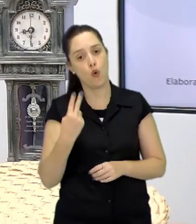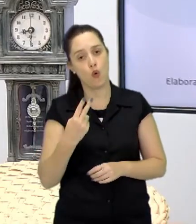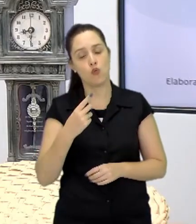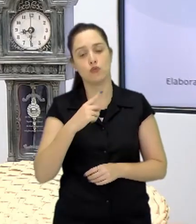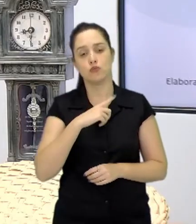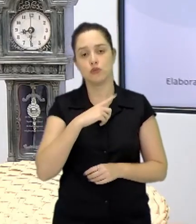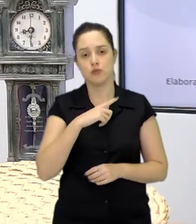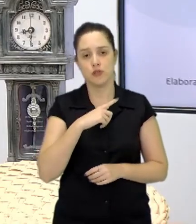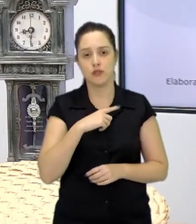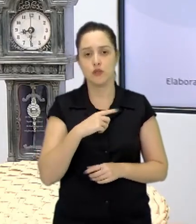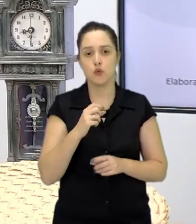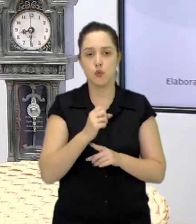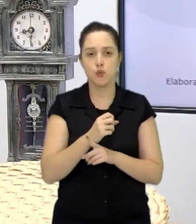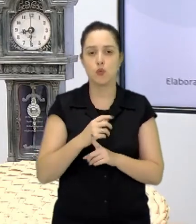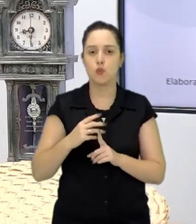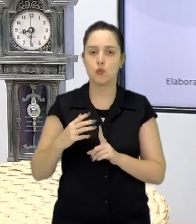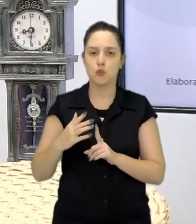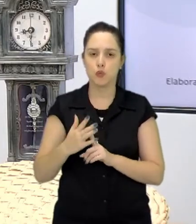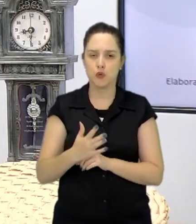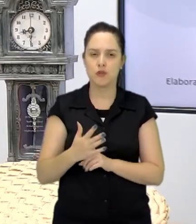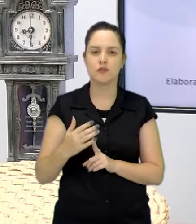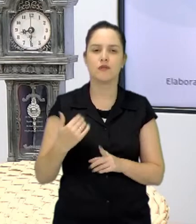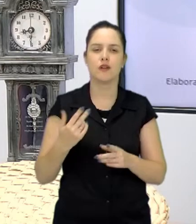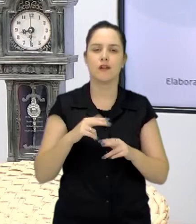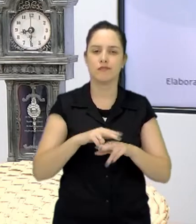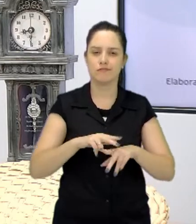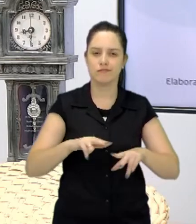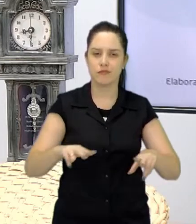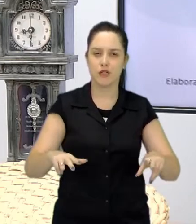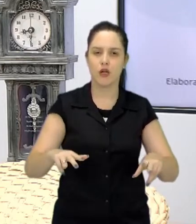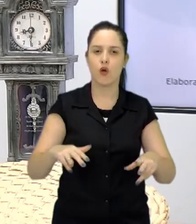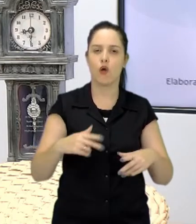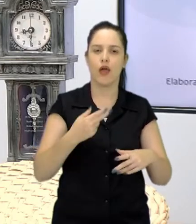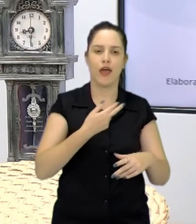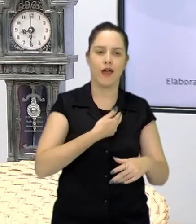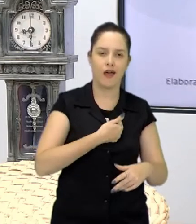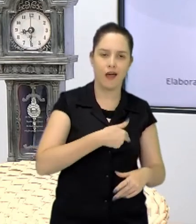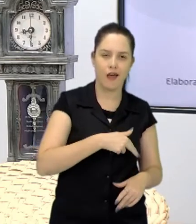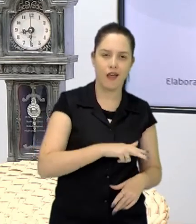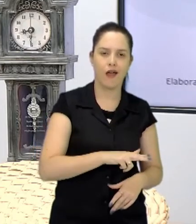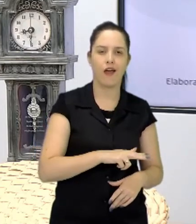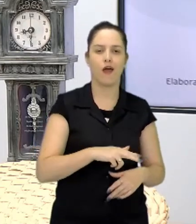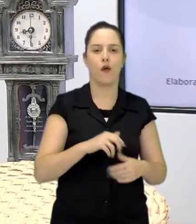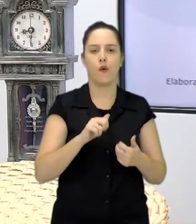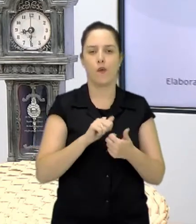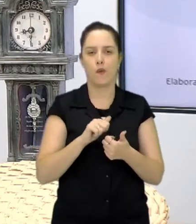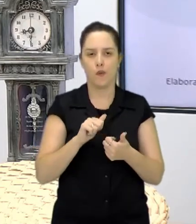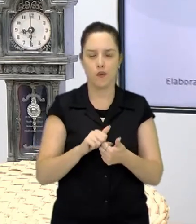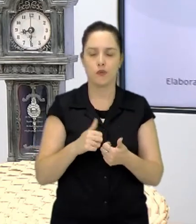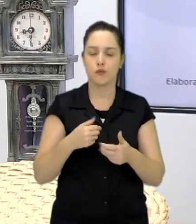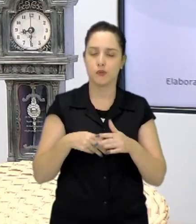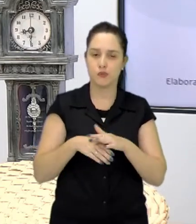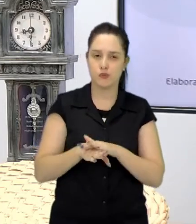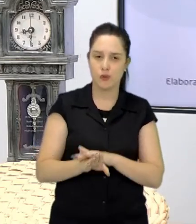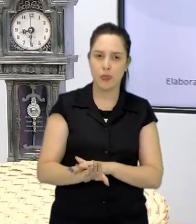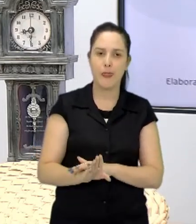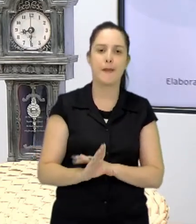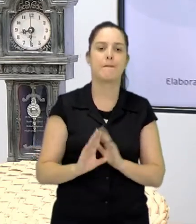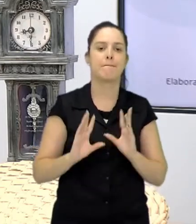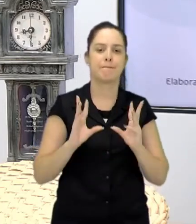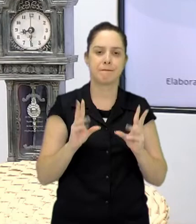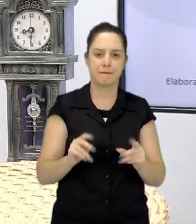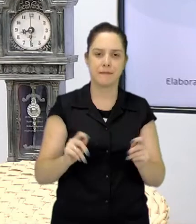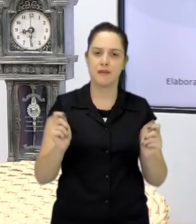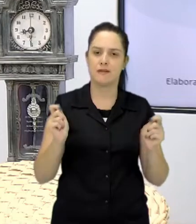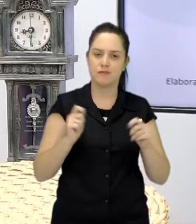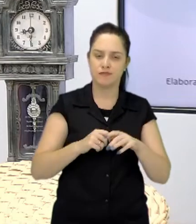um grupo social onde a religiosidade, as crenças, a oralidade, os costumes fossem muito mais parecidos